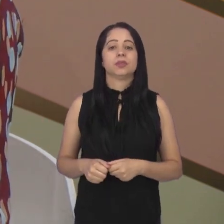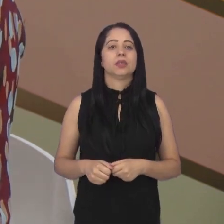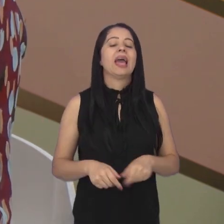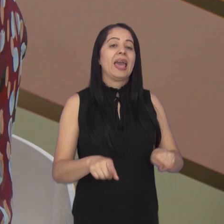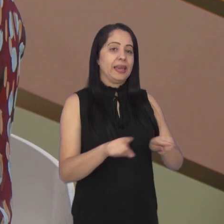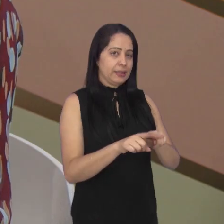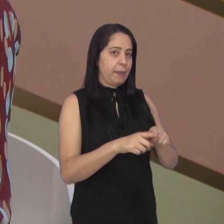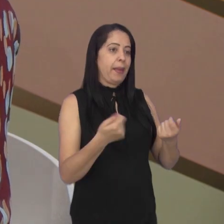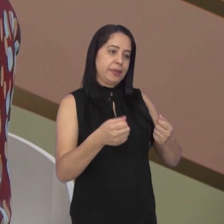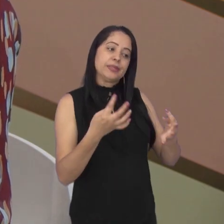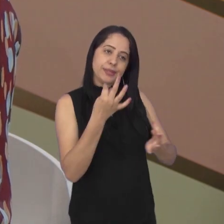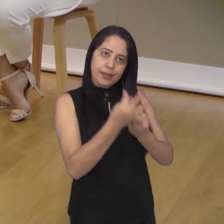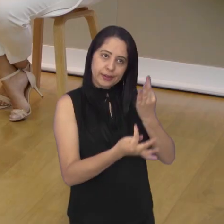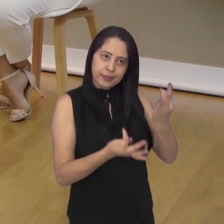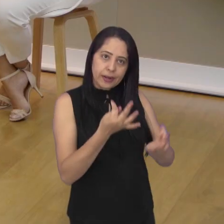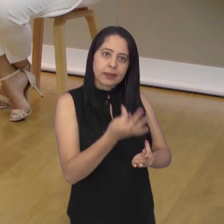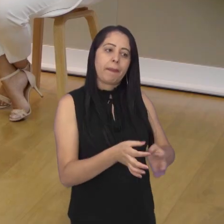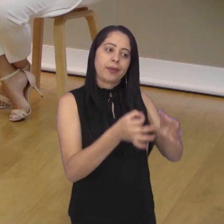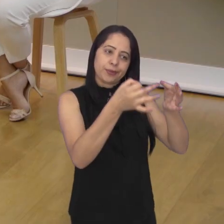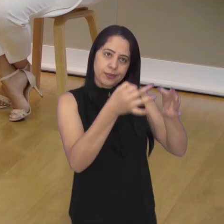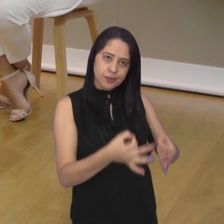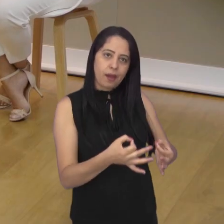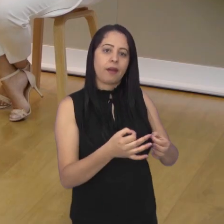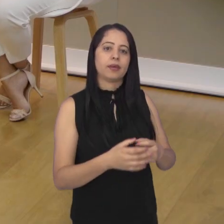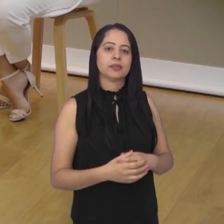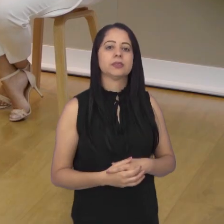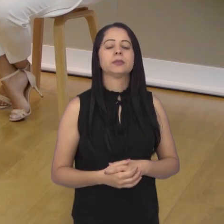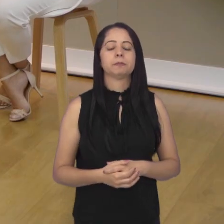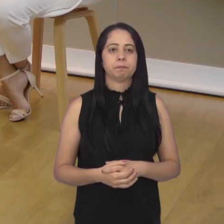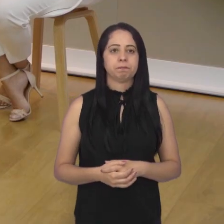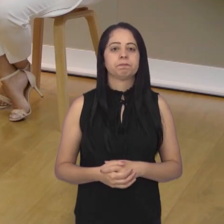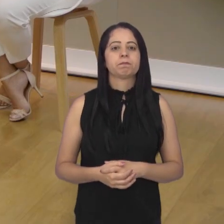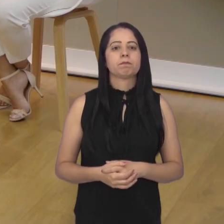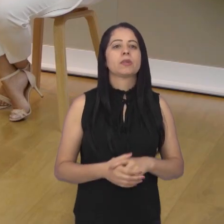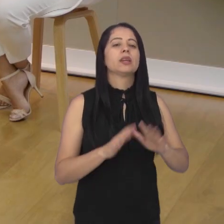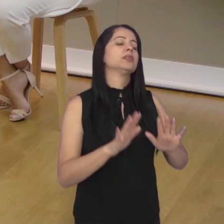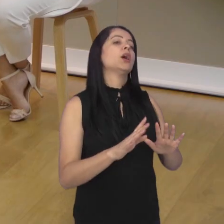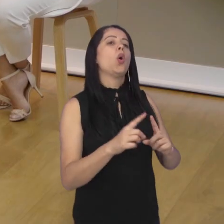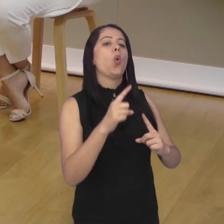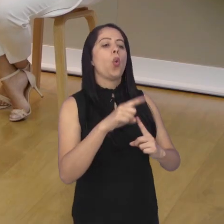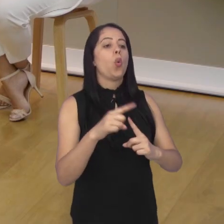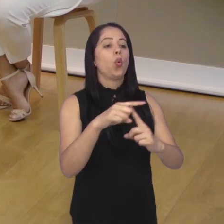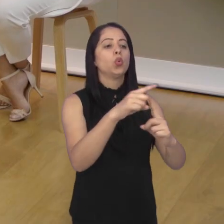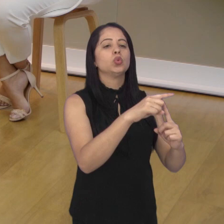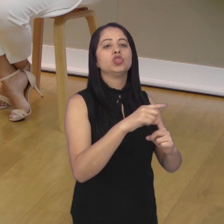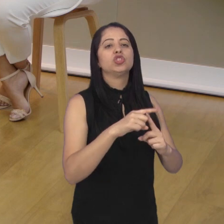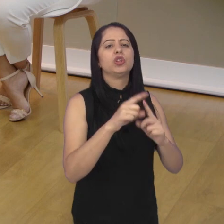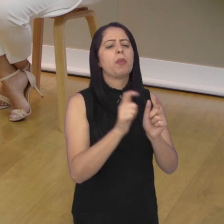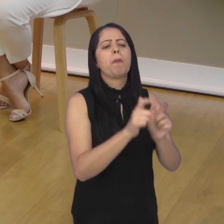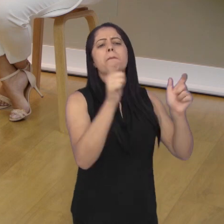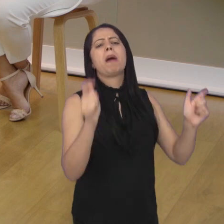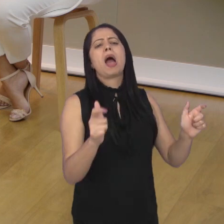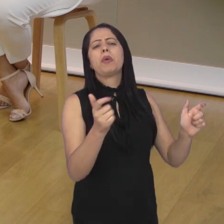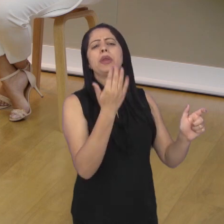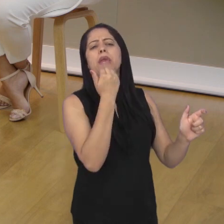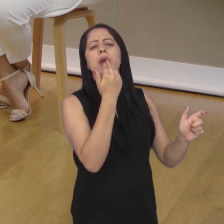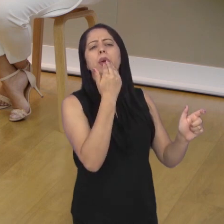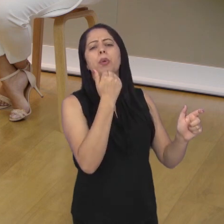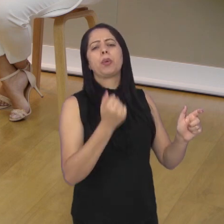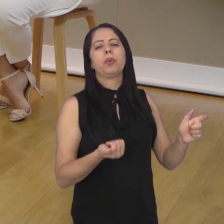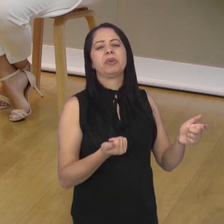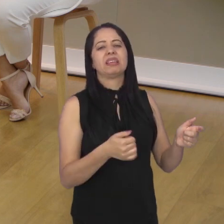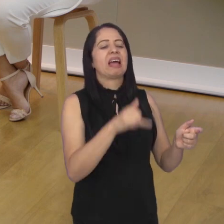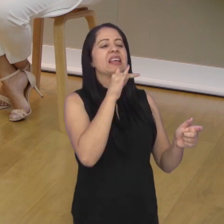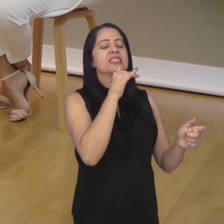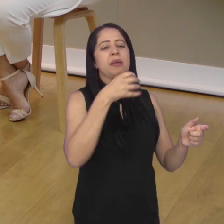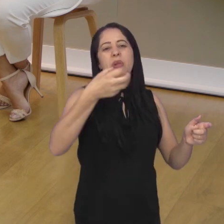também. E é importante também o acompanhamento, né? Sim. Sempre o acompanhamento médico. Bom, quais são os tipos mais comuns de alimentos que provocam...